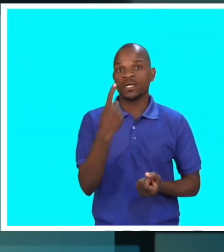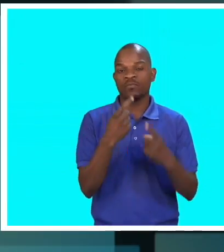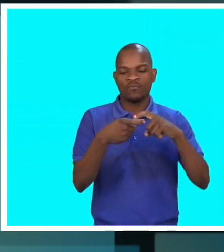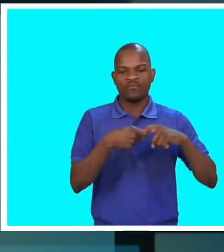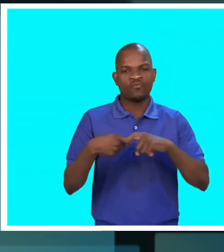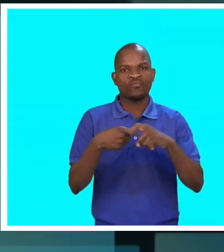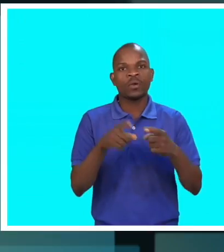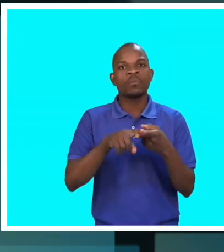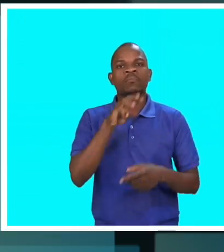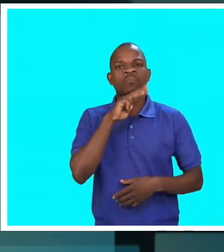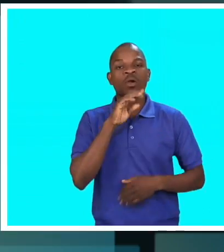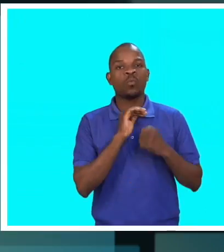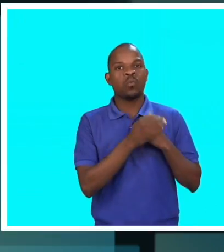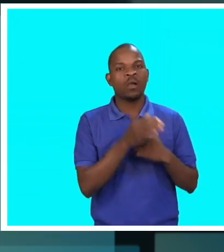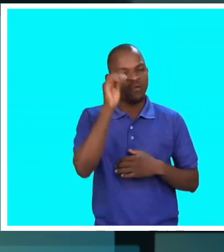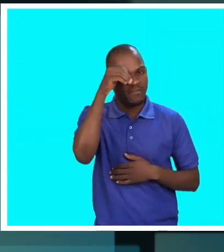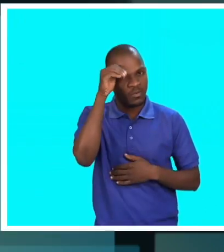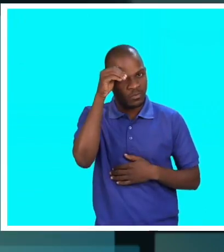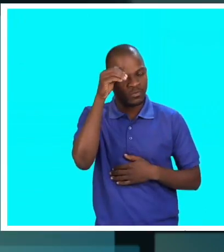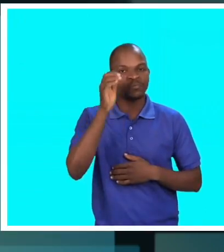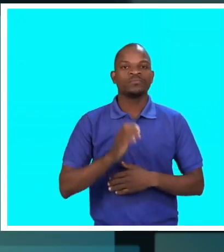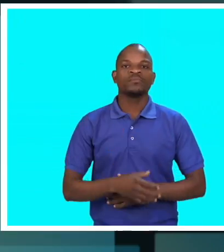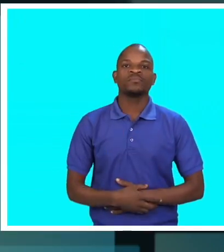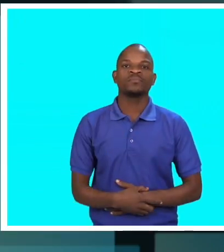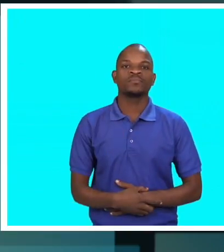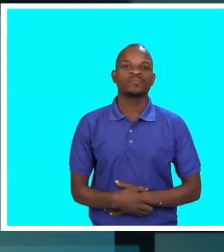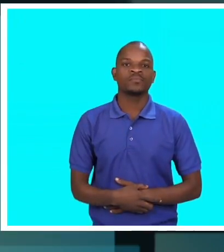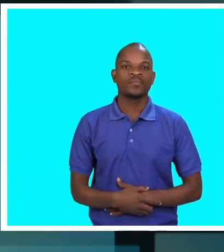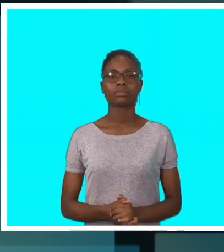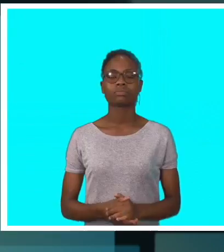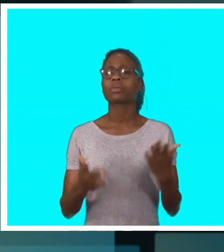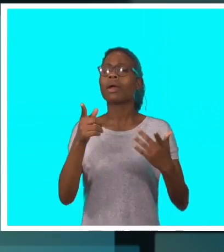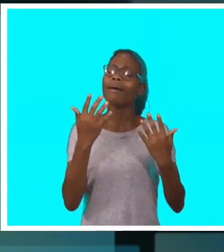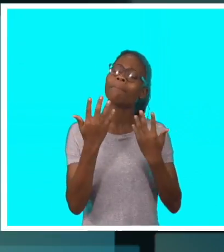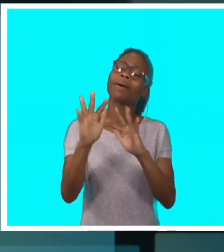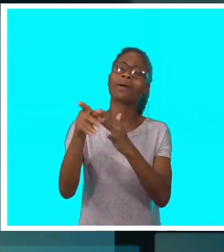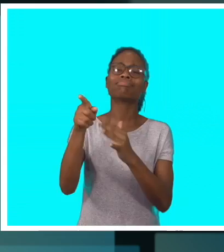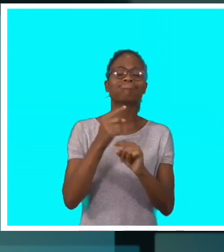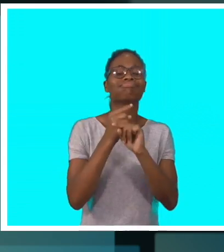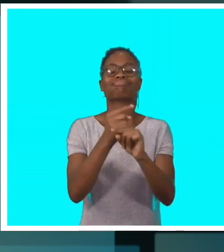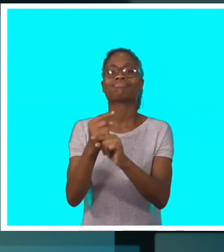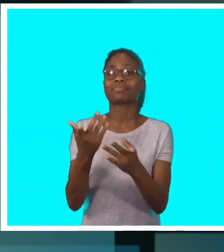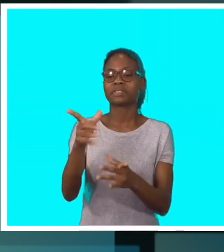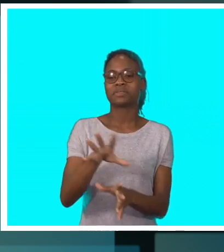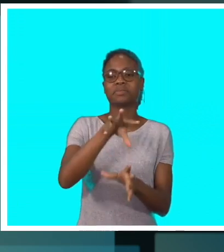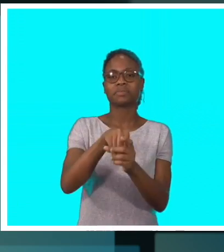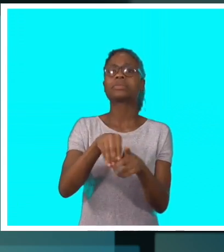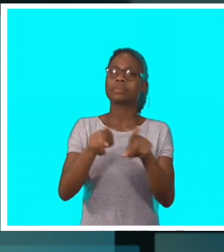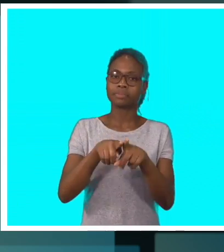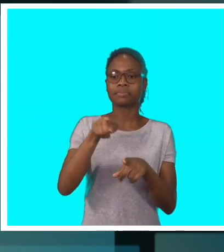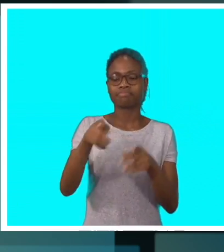existem famílias, mais que escondem, têm vergonha, escondem a criança. Os participantes louvaram a